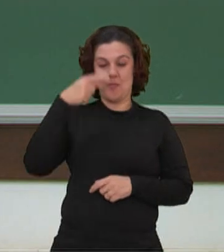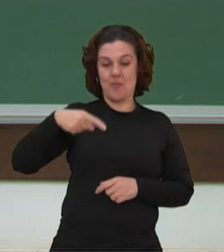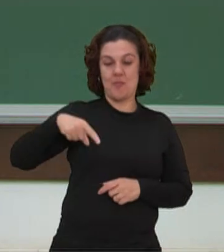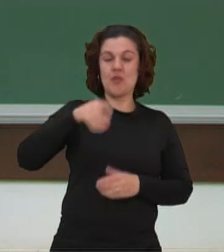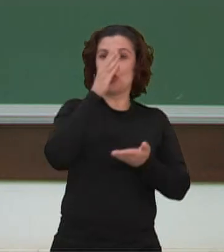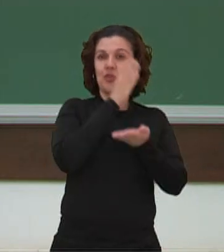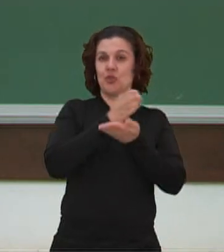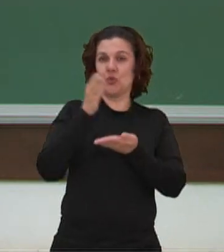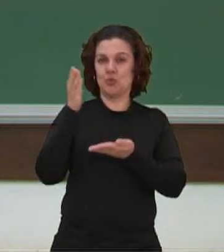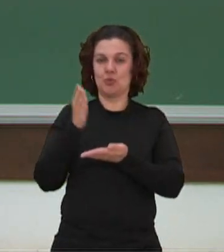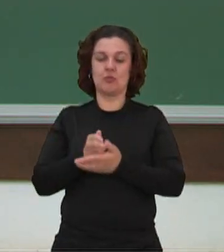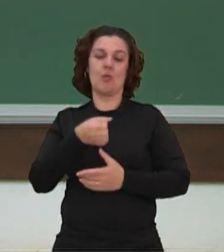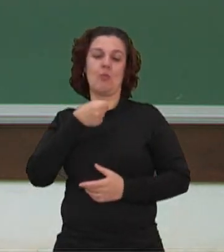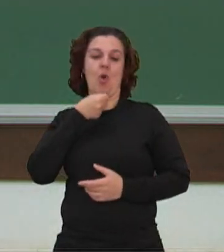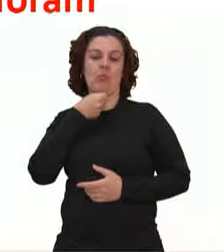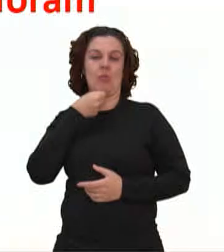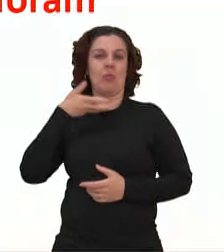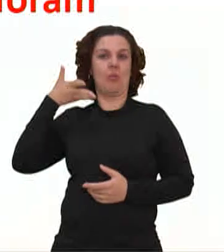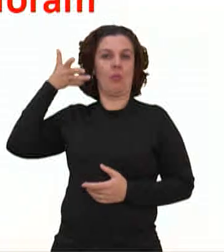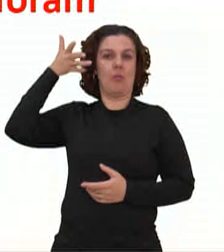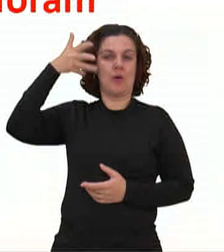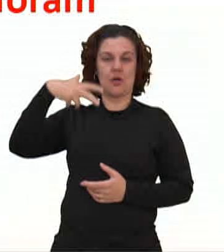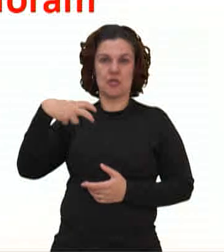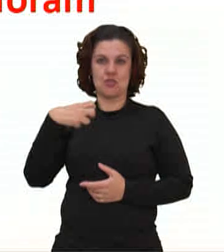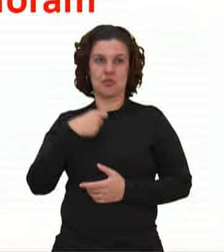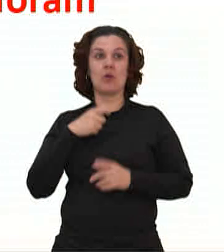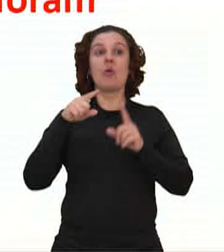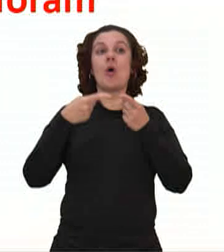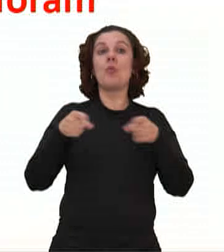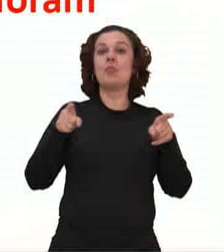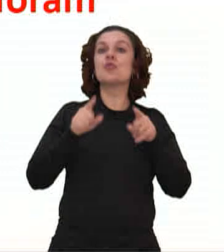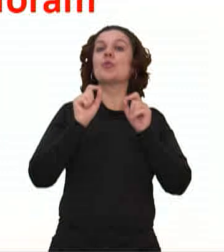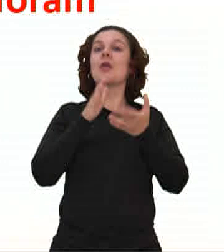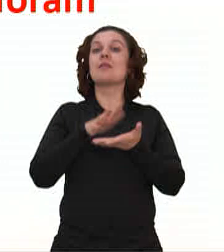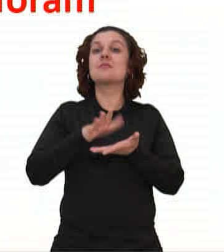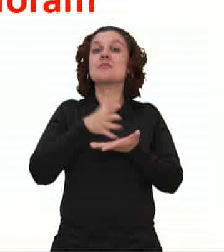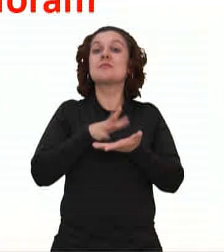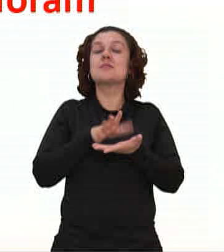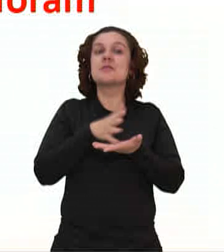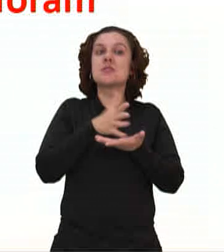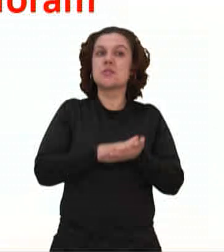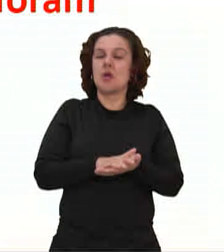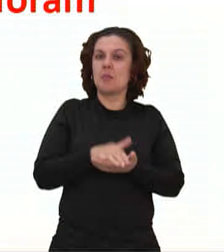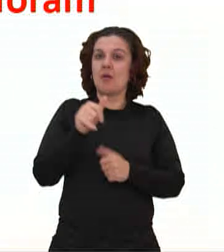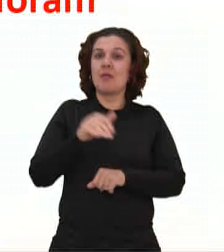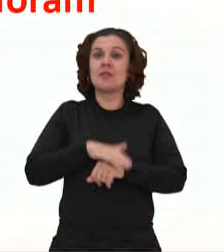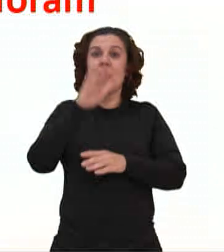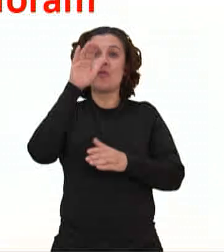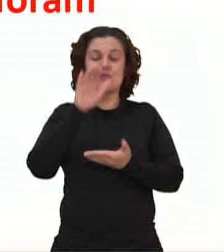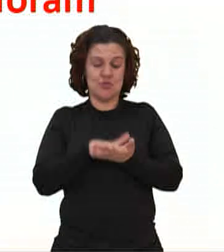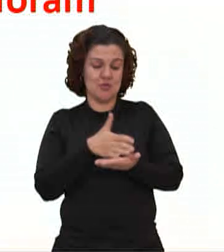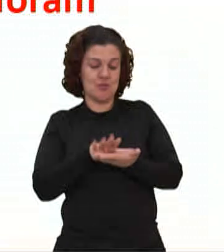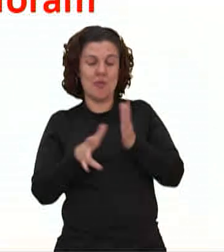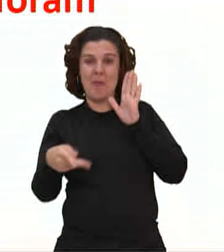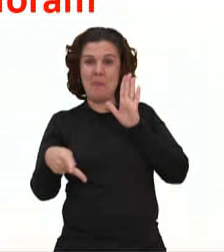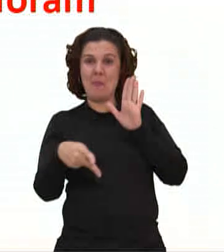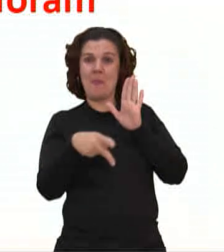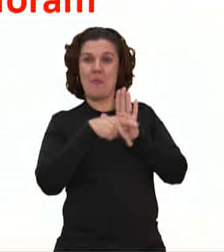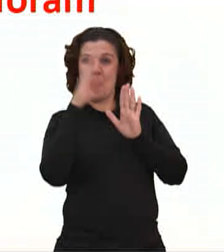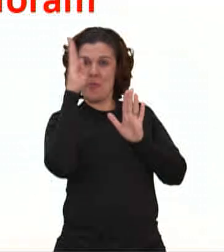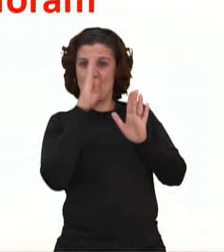todos os dias, A Hora do Brasil. E qual o ritmo? O samba. Ele era o ritmo